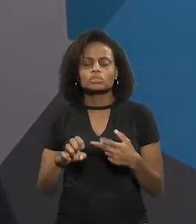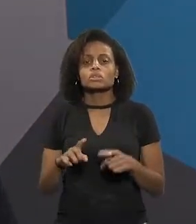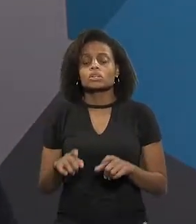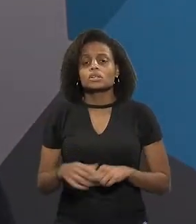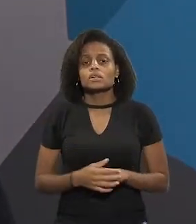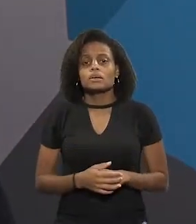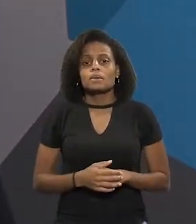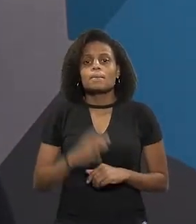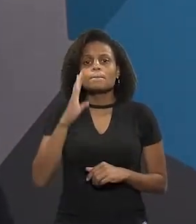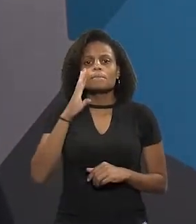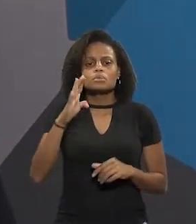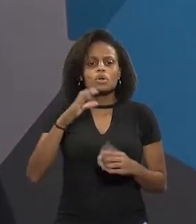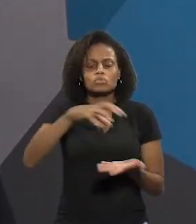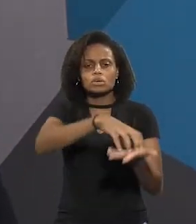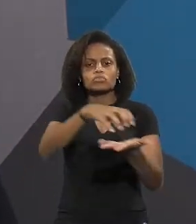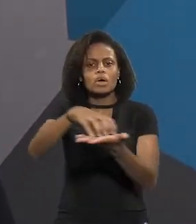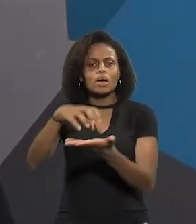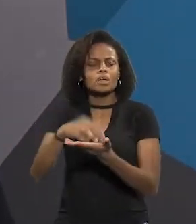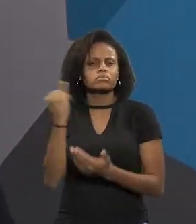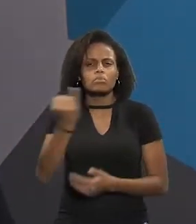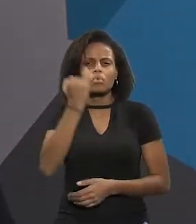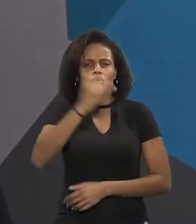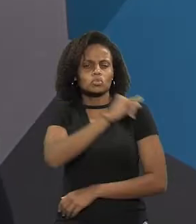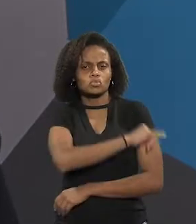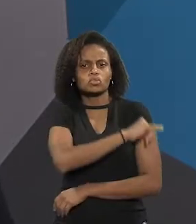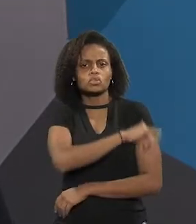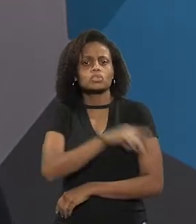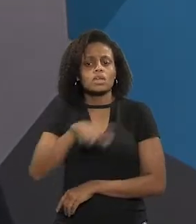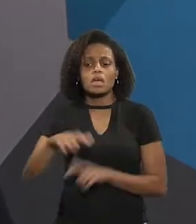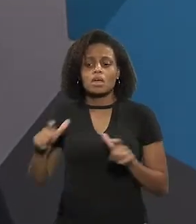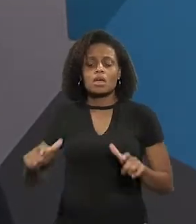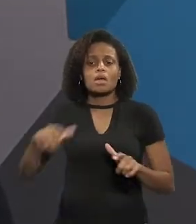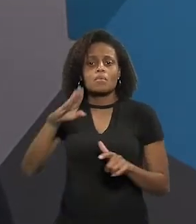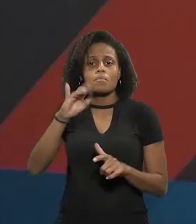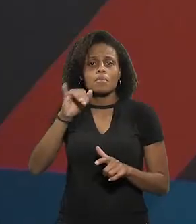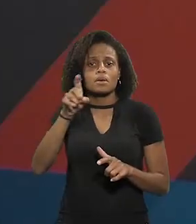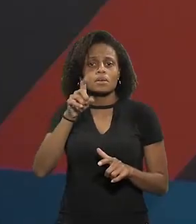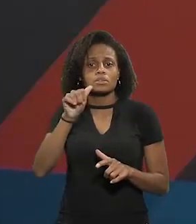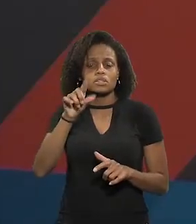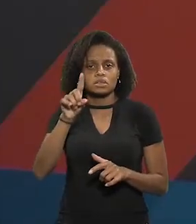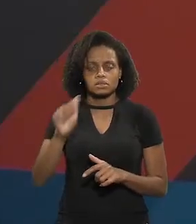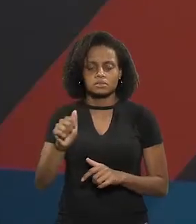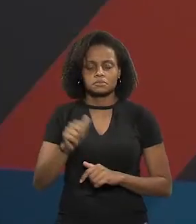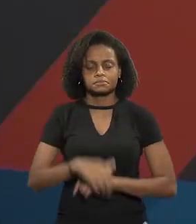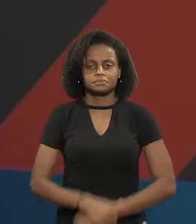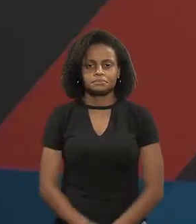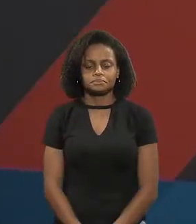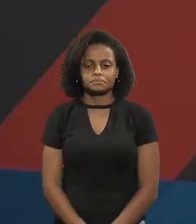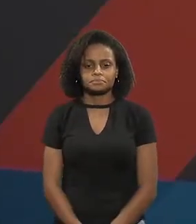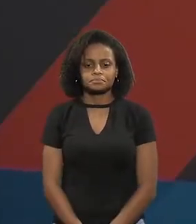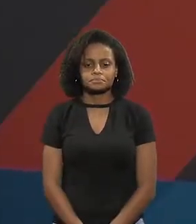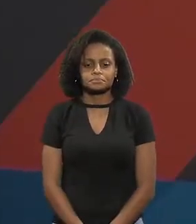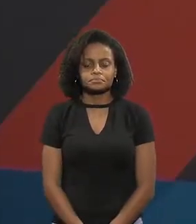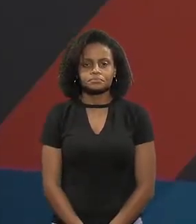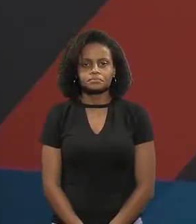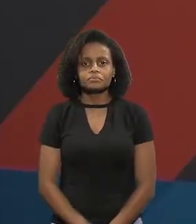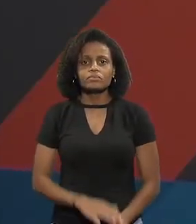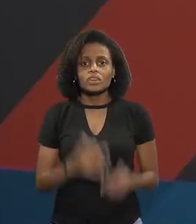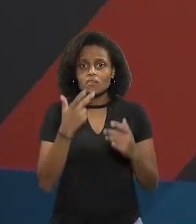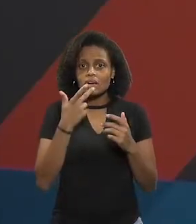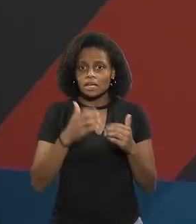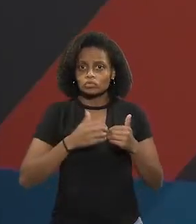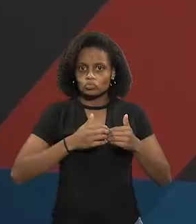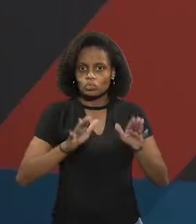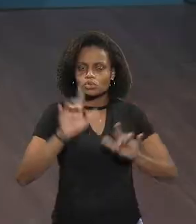numa área tão importante, tão sensível para o Rio de Janeiro, que é a Baixada Fluminense. Deputado, como eu falei na abertura